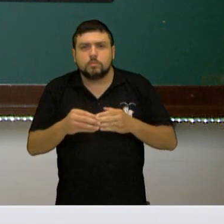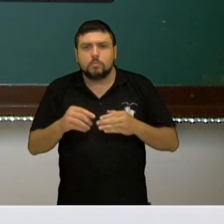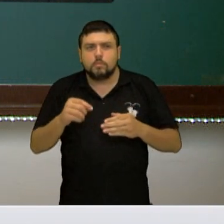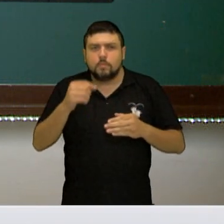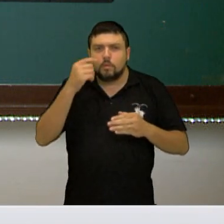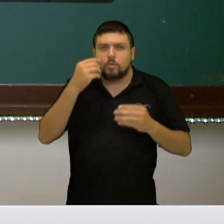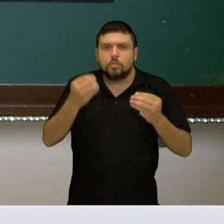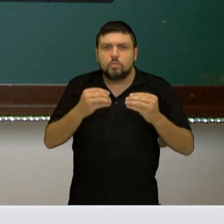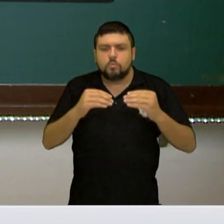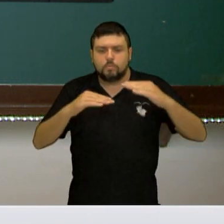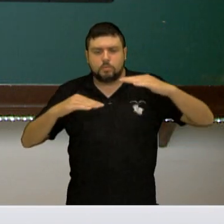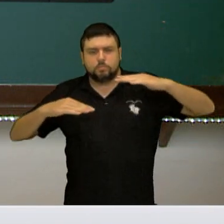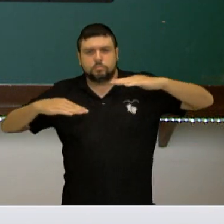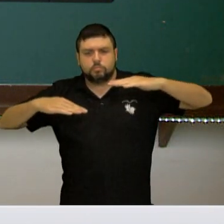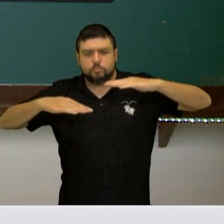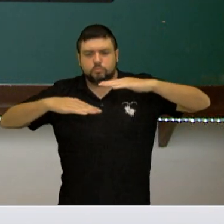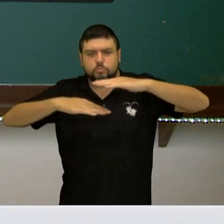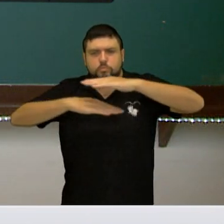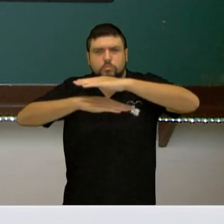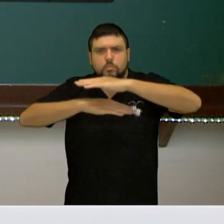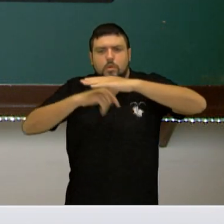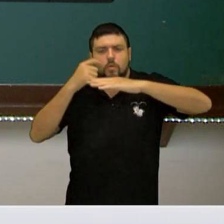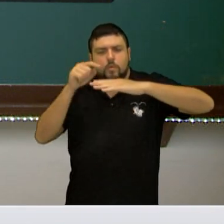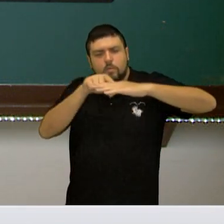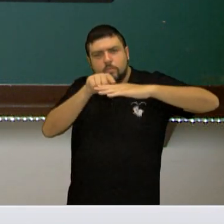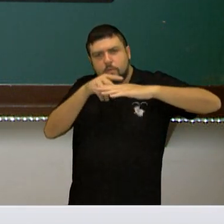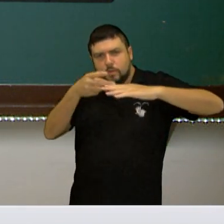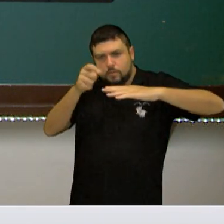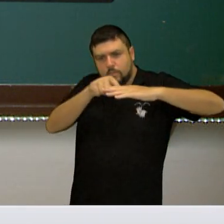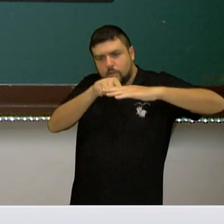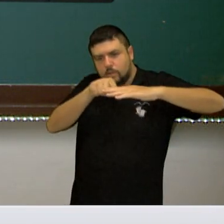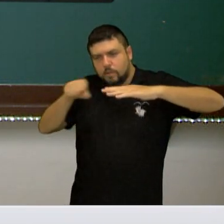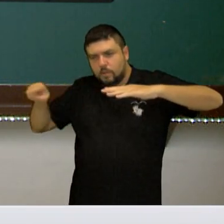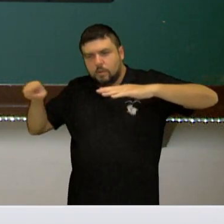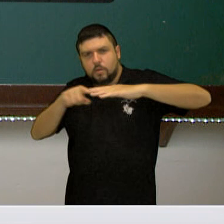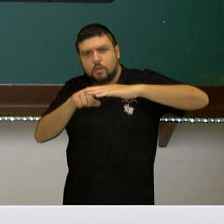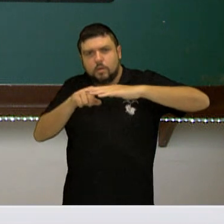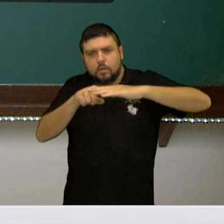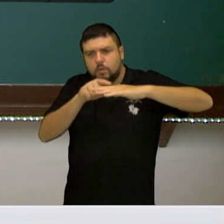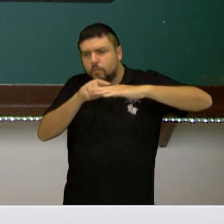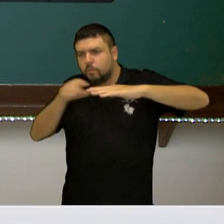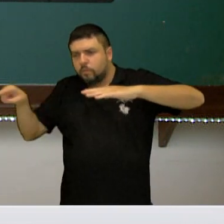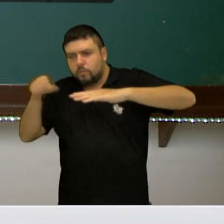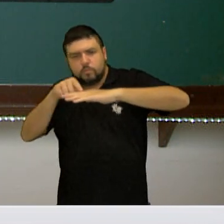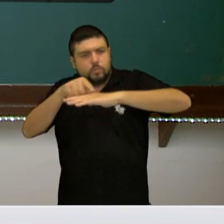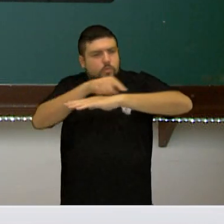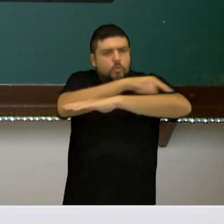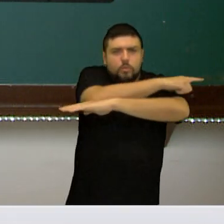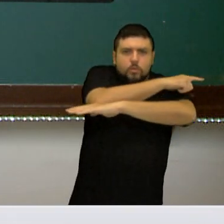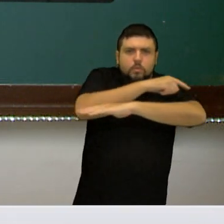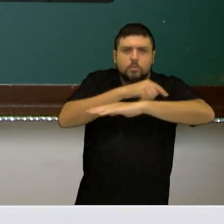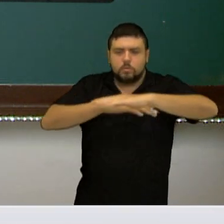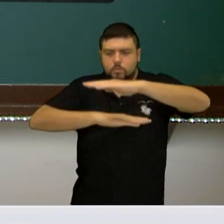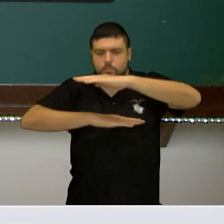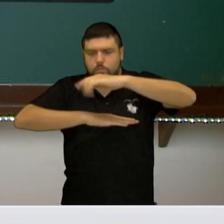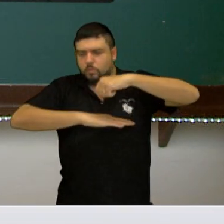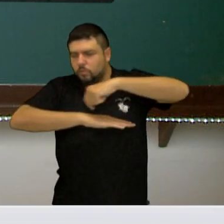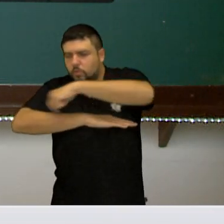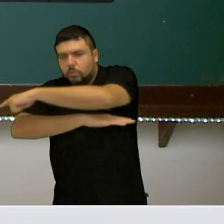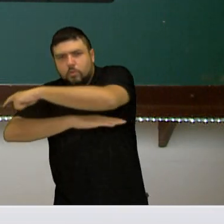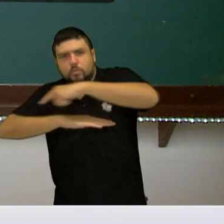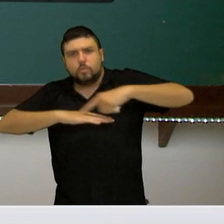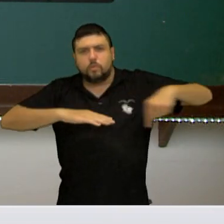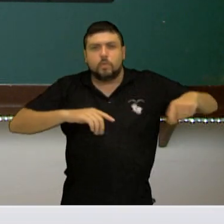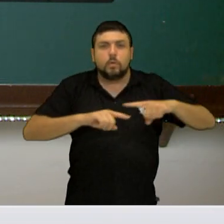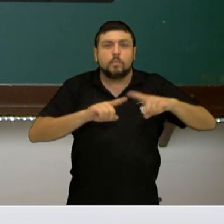outra aqui, ó. Elas caminham na mesma direção infinitamente para ambos os lados, mas elas nunca se